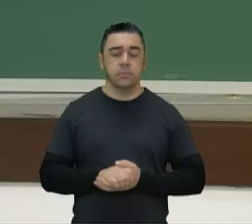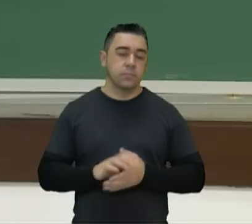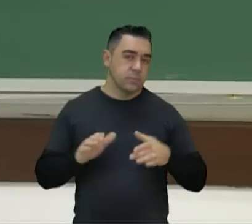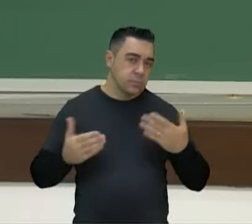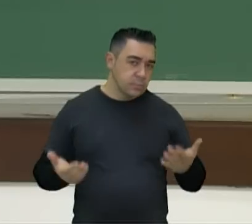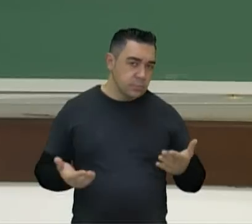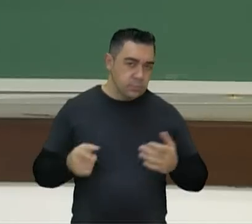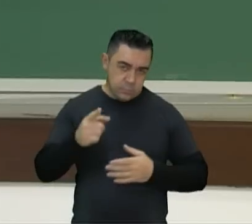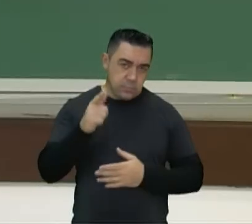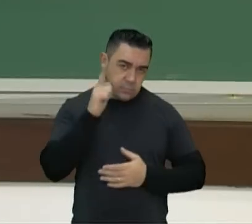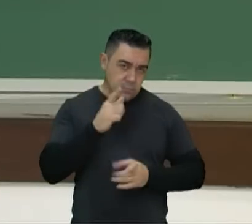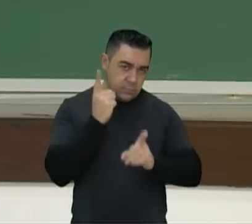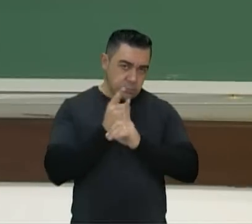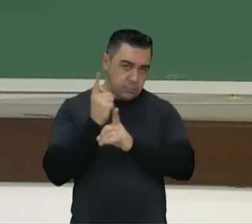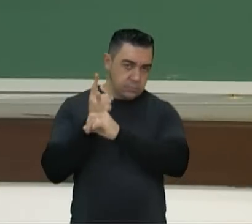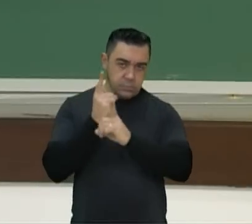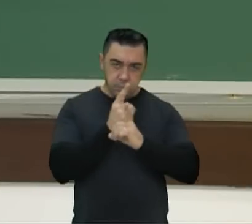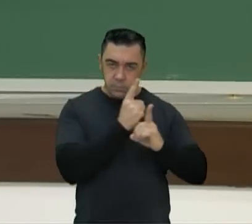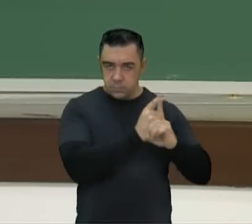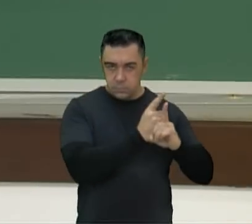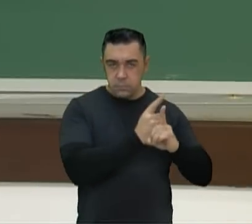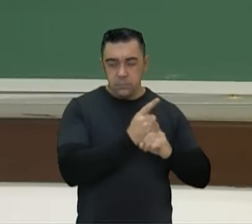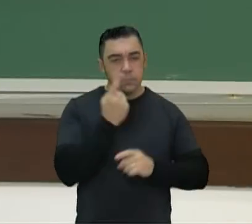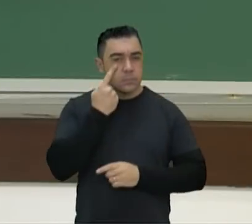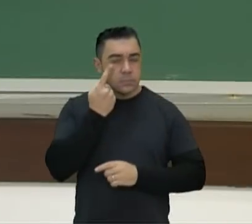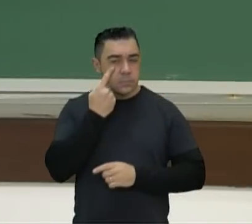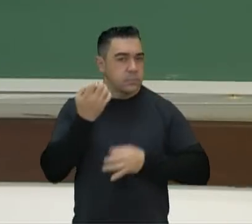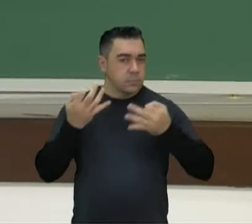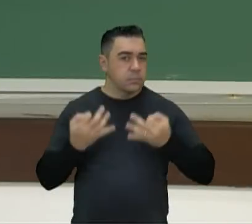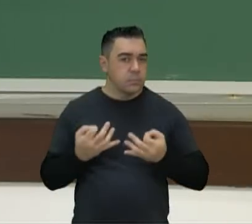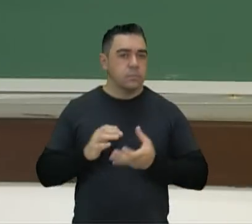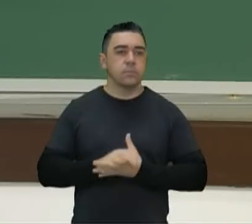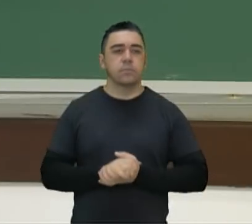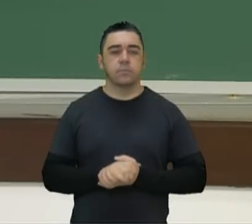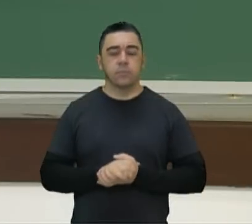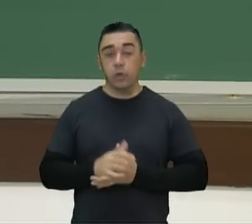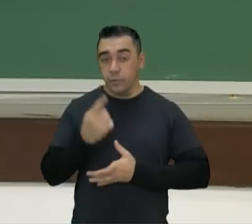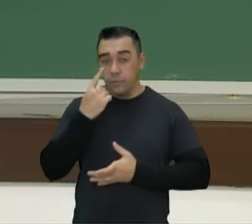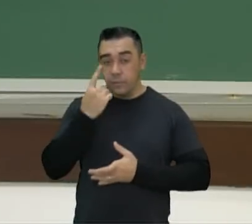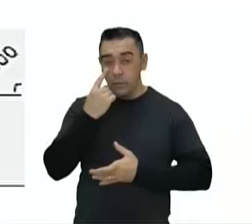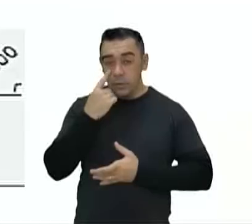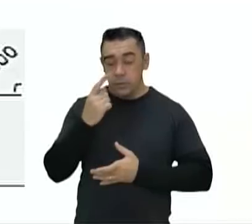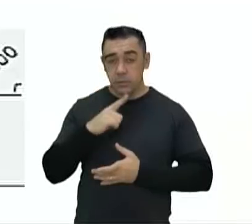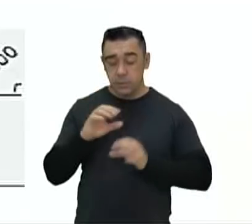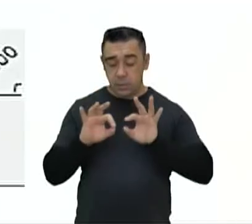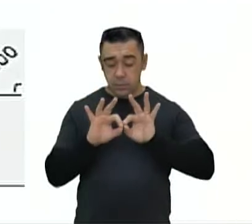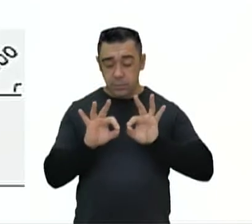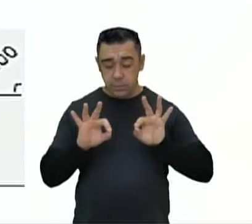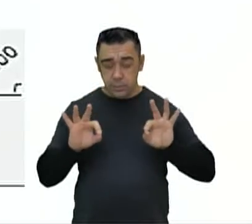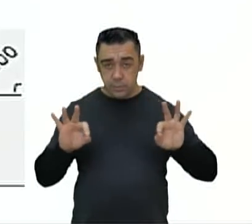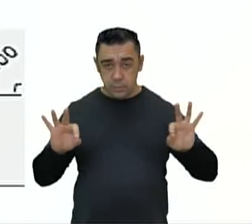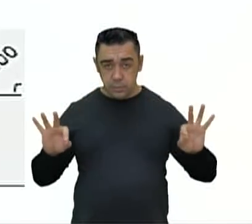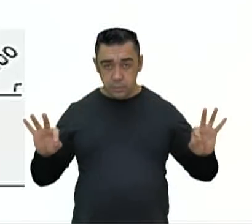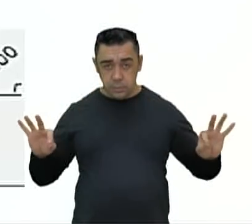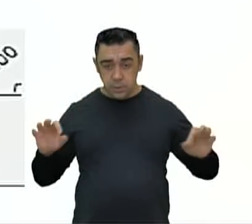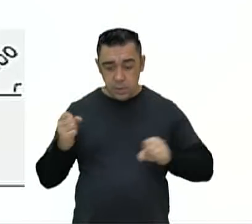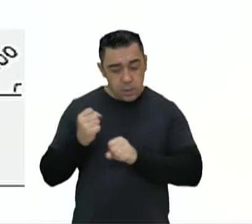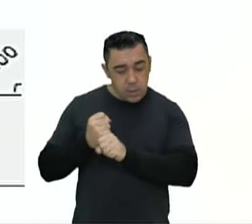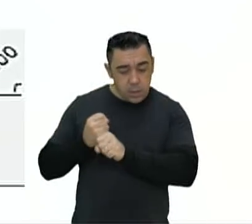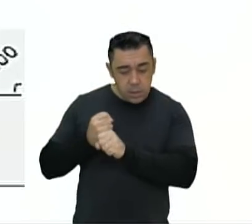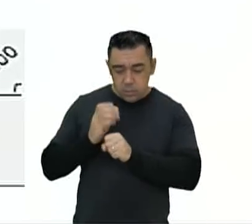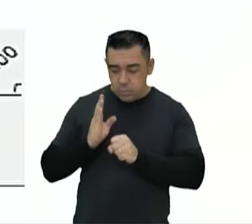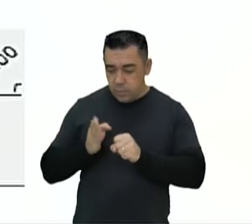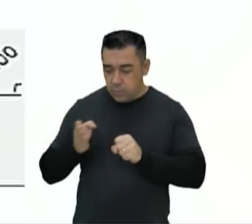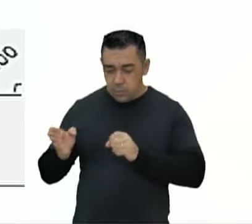E então, conseguiram identificar? Vamos verificar aqui, ó. Veja, na reta numérica, a